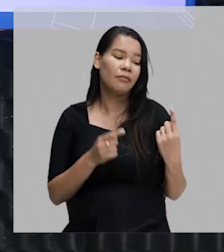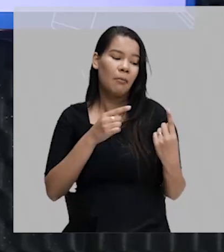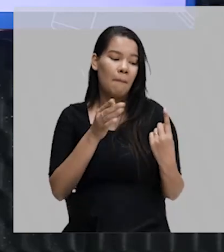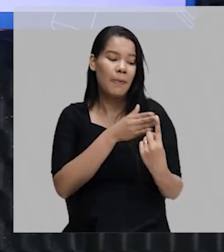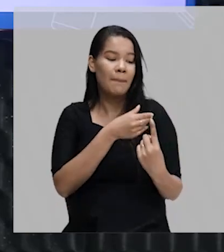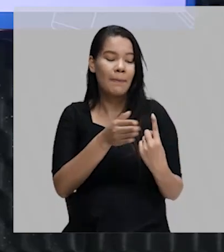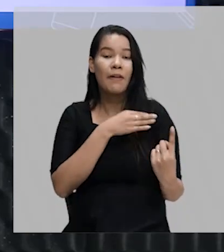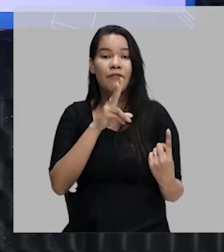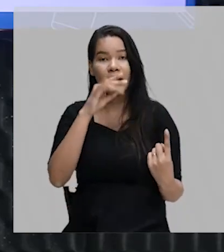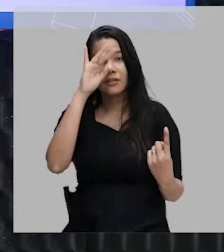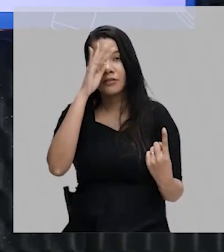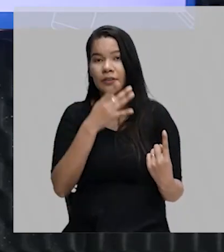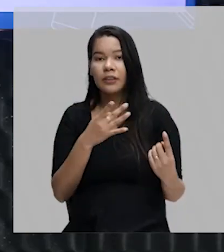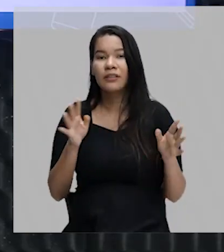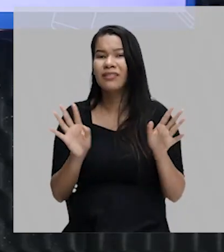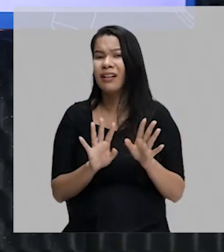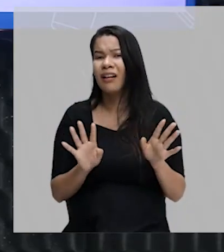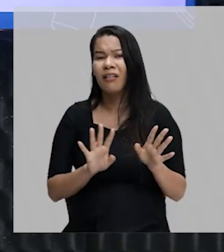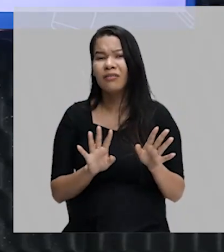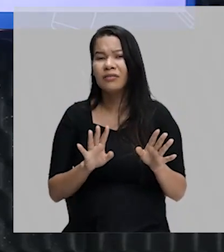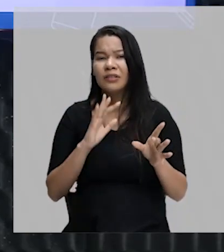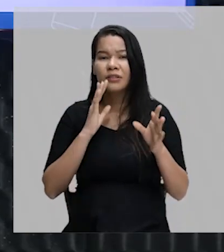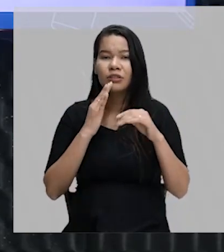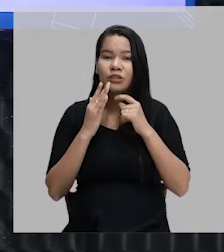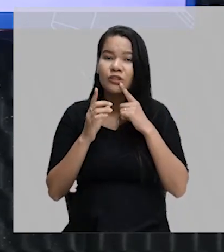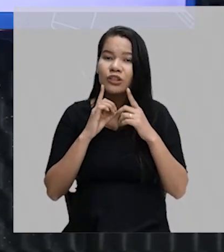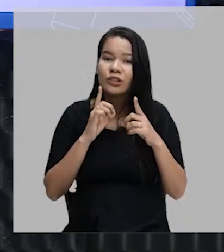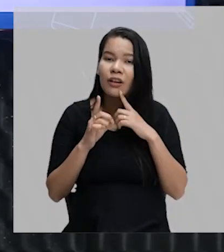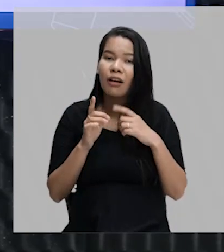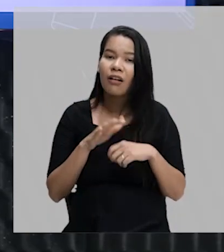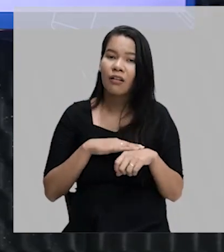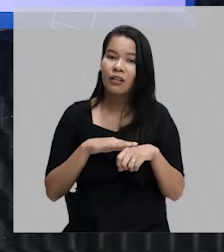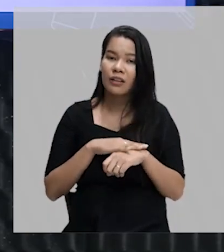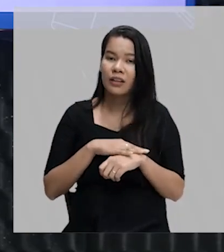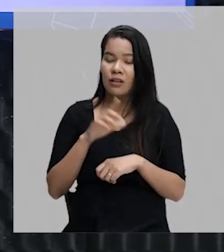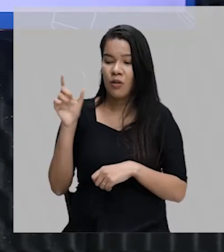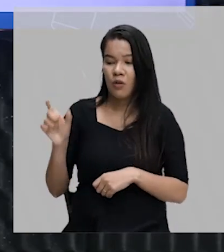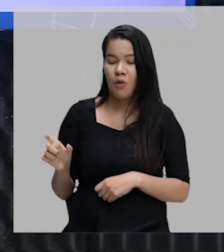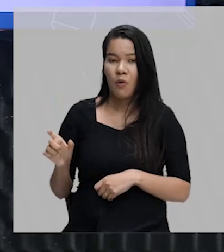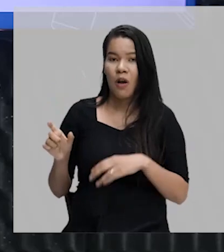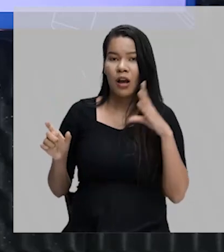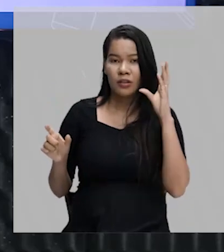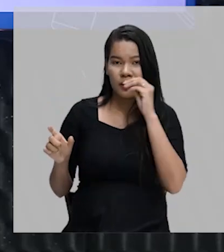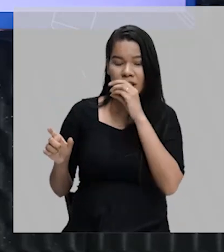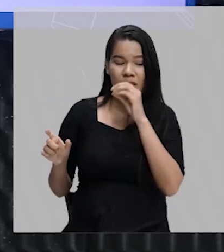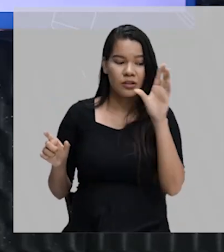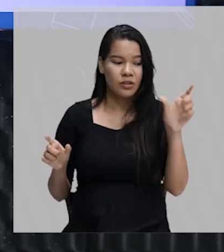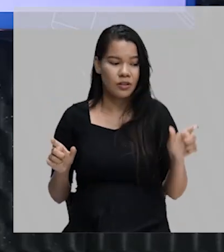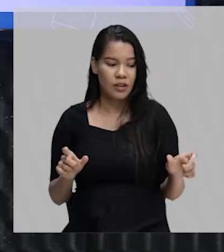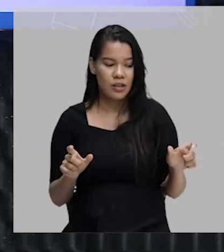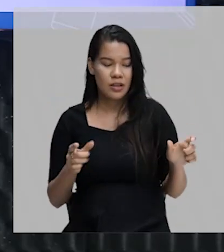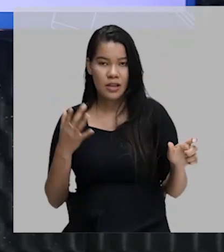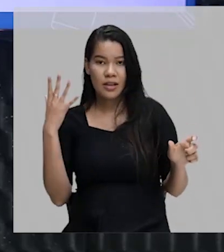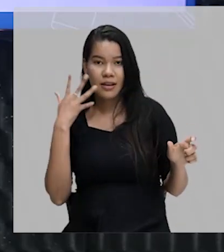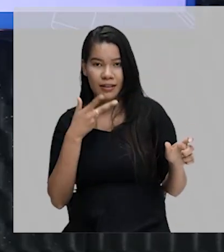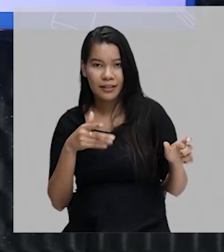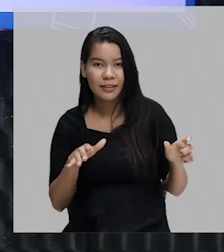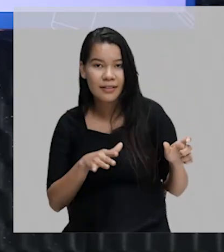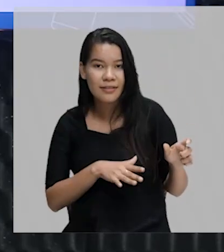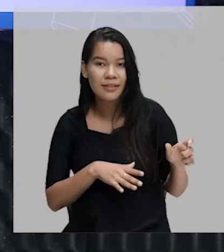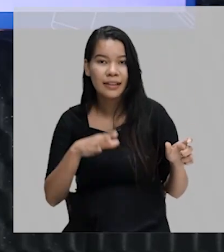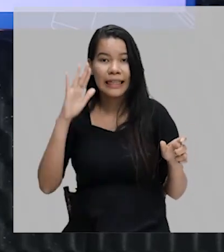resolver. Não, o diálogo, para que o adolescente e a criança possa entender qual é